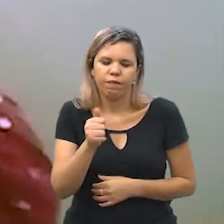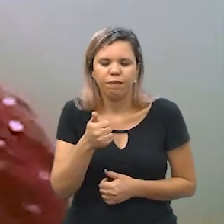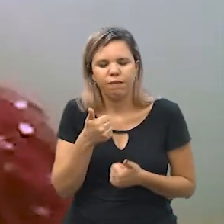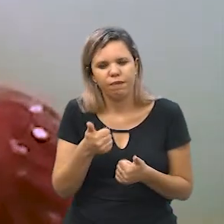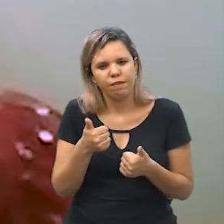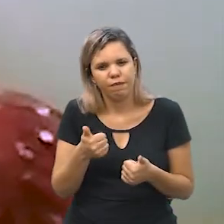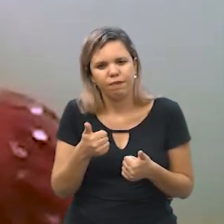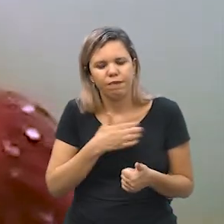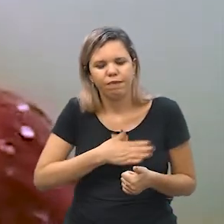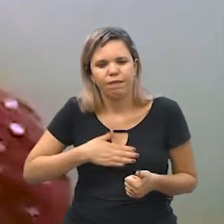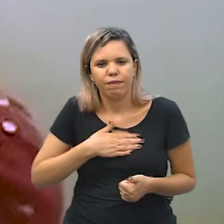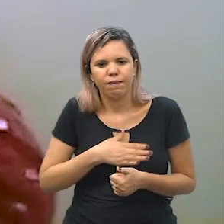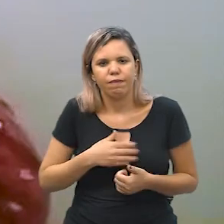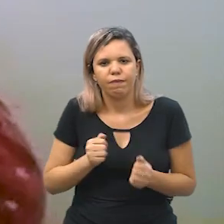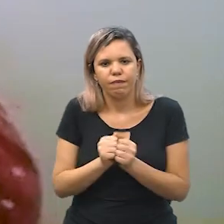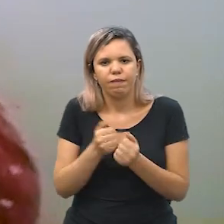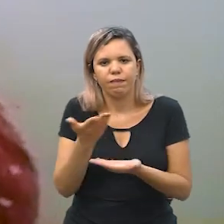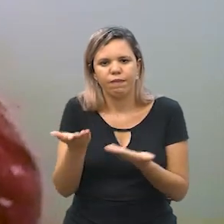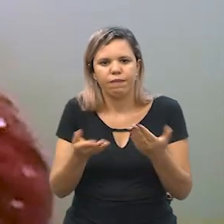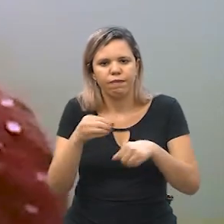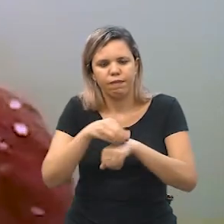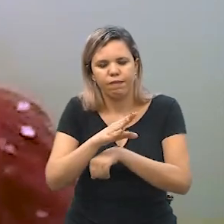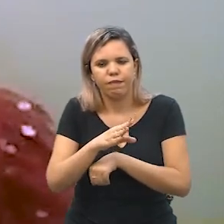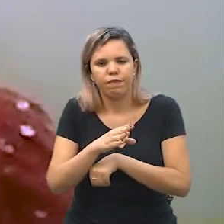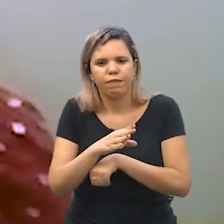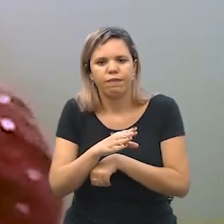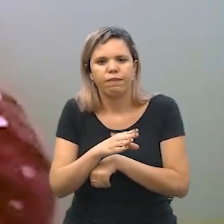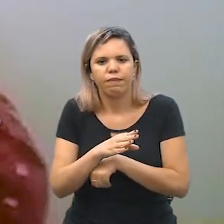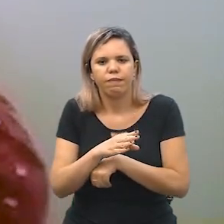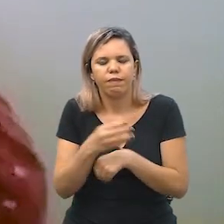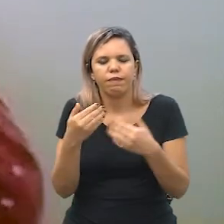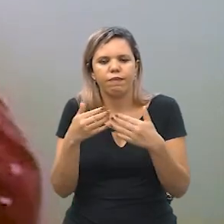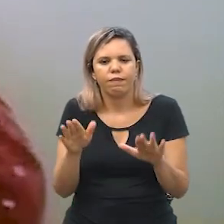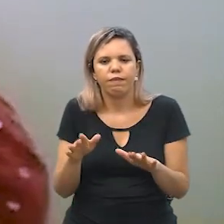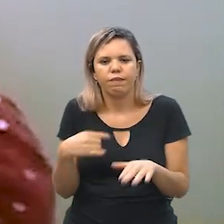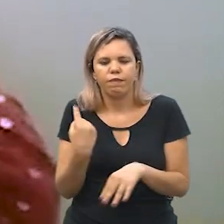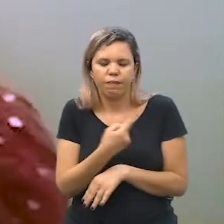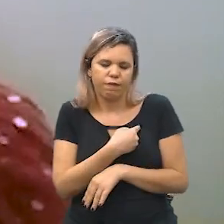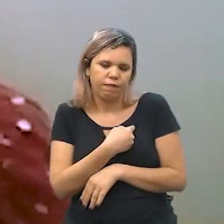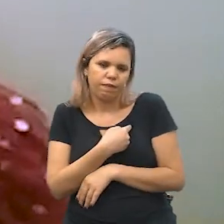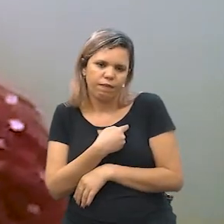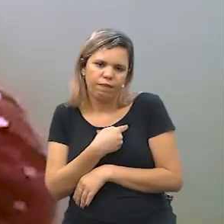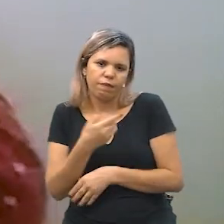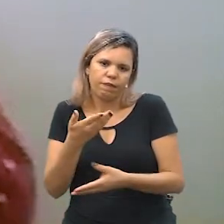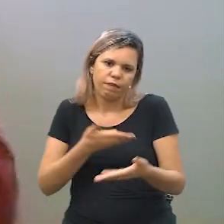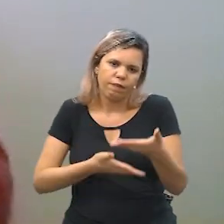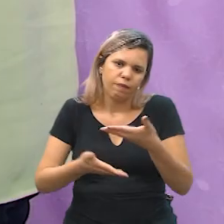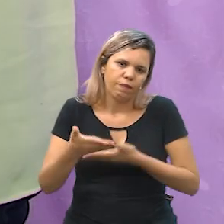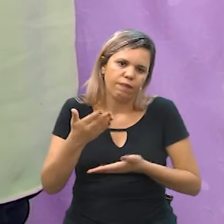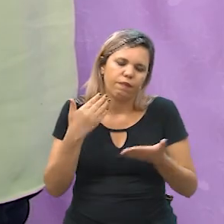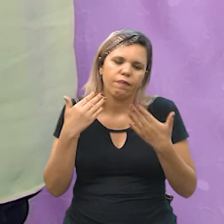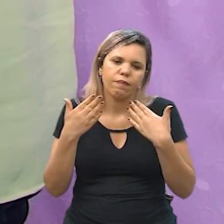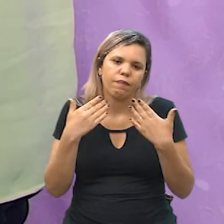honra estar dividindo aí com vocês essas informações. Estou totalmente disponível para a gente trocar mais